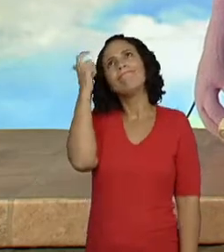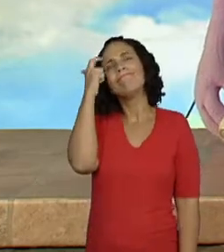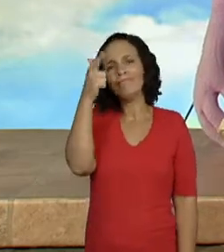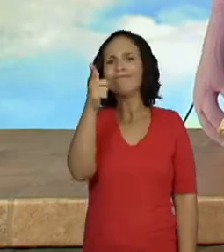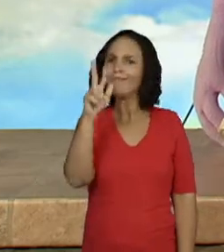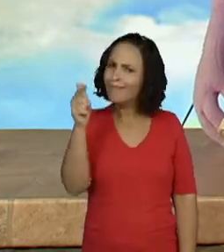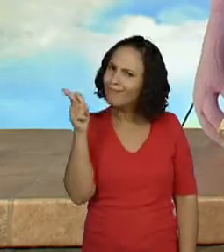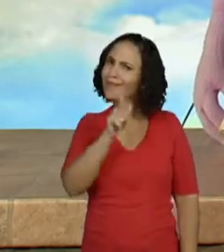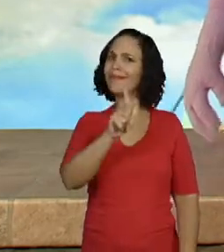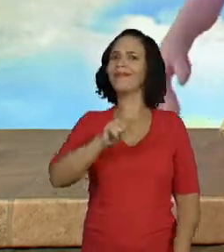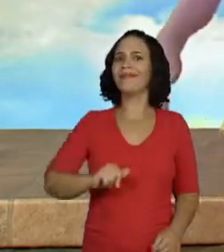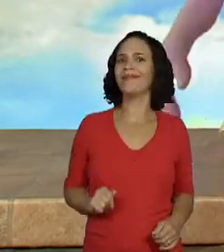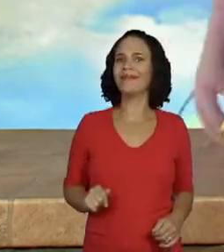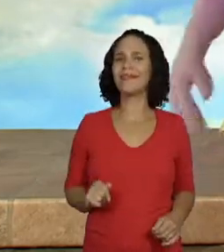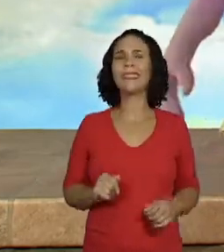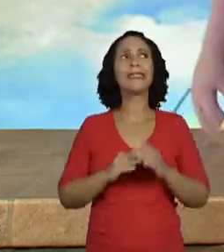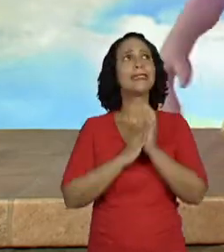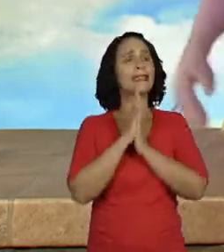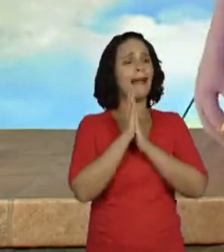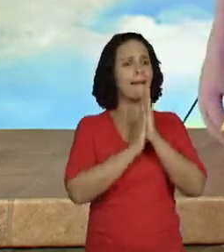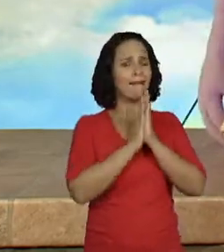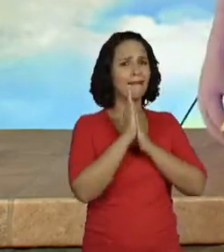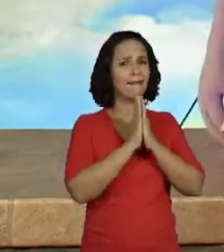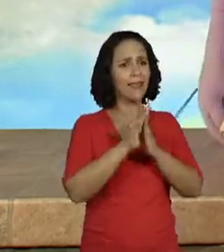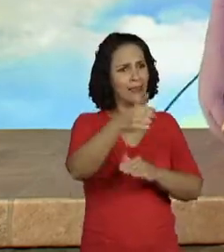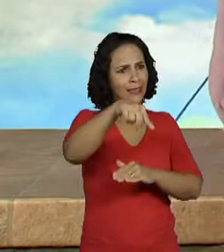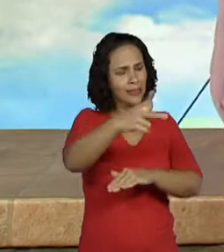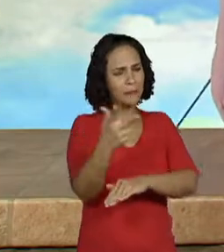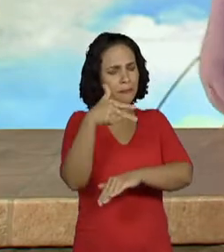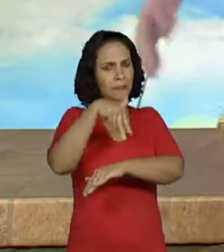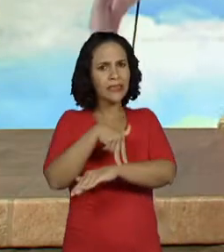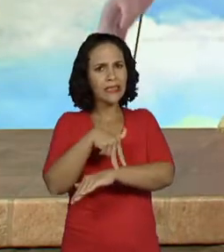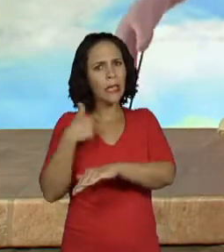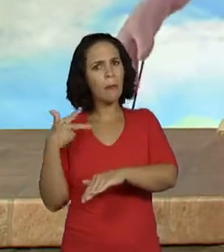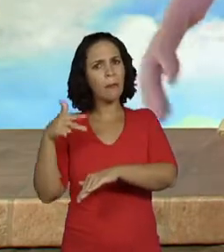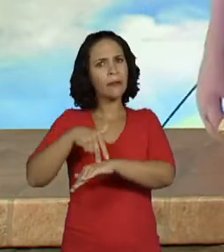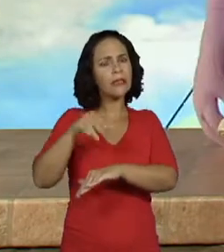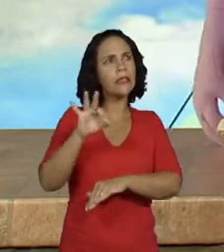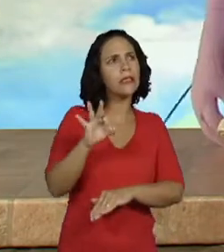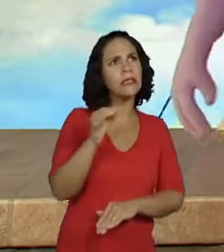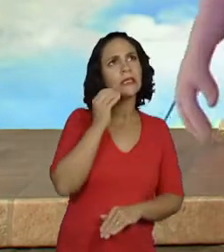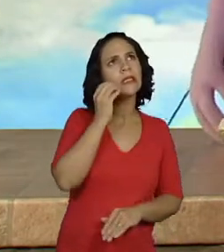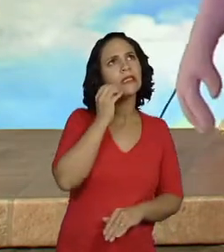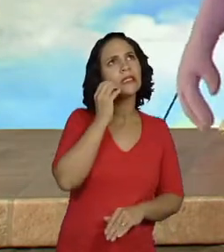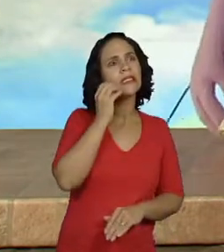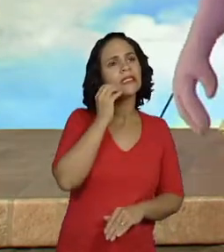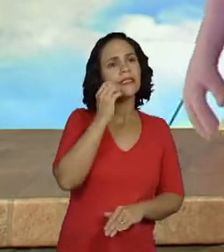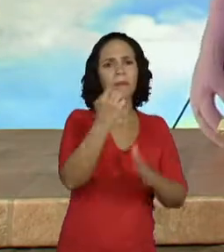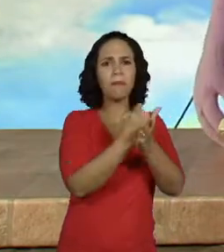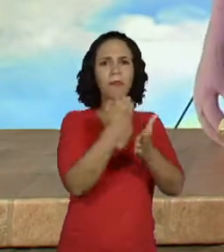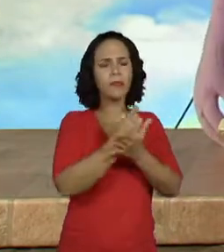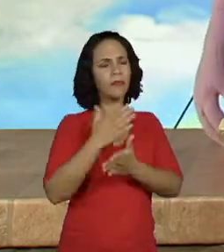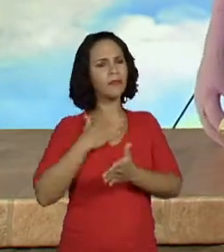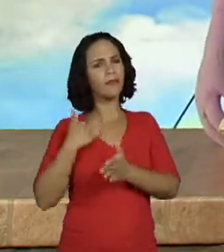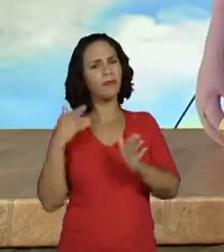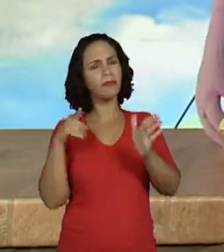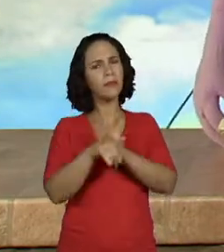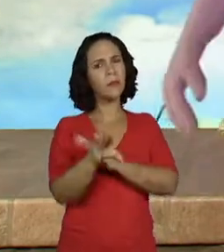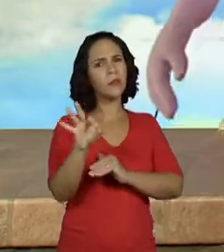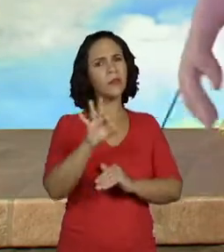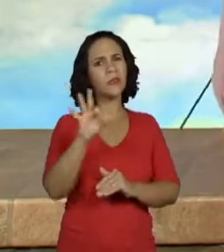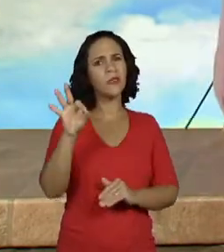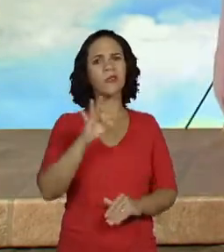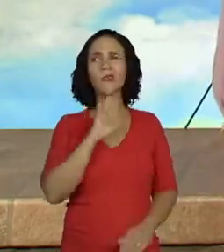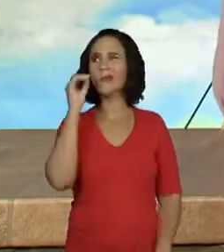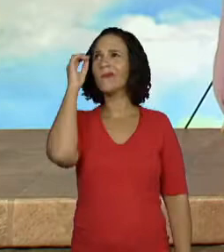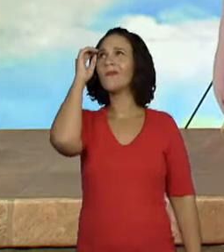vai adivinhar. Ai, ai, ai. Todos me pisam, não piso em ninguém. Todos perguntam por mim, não